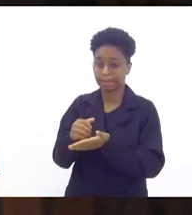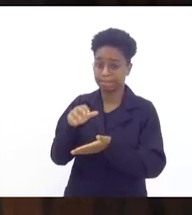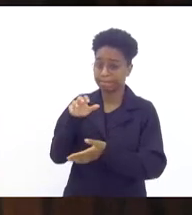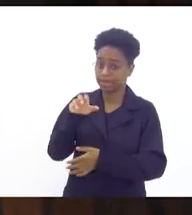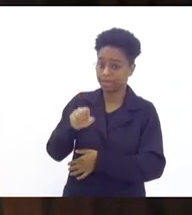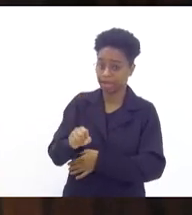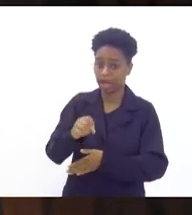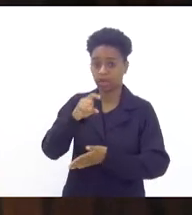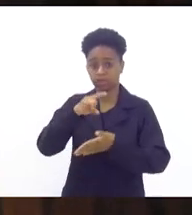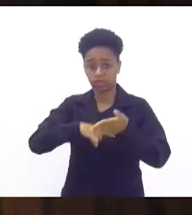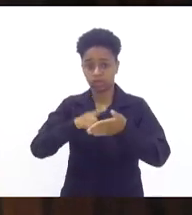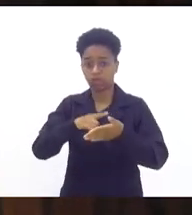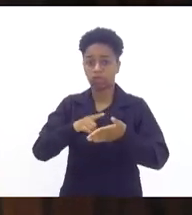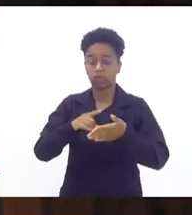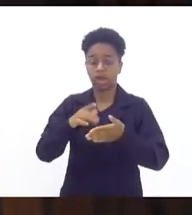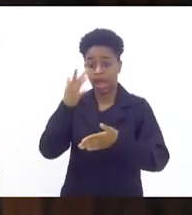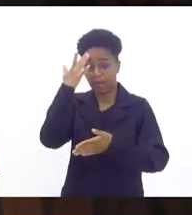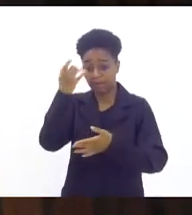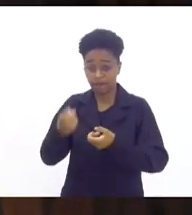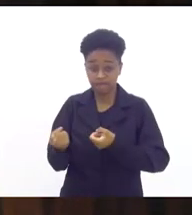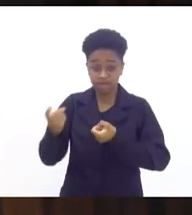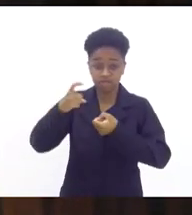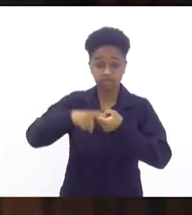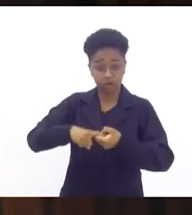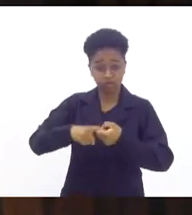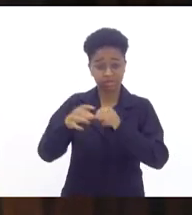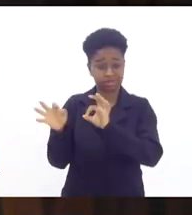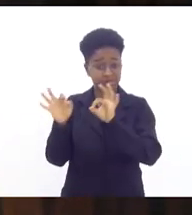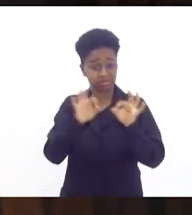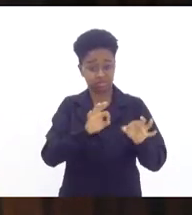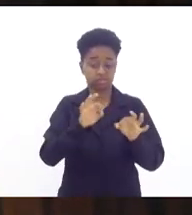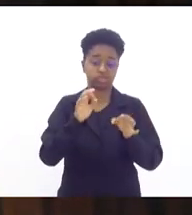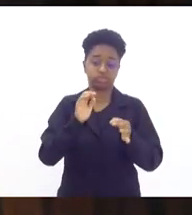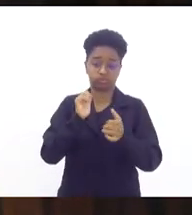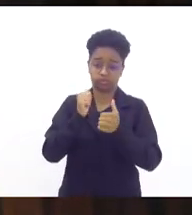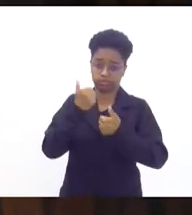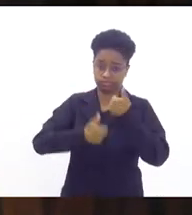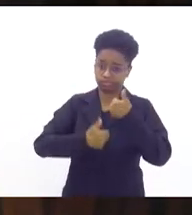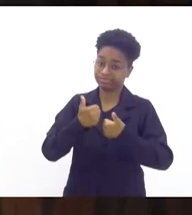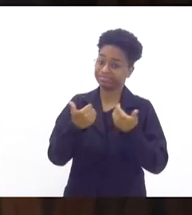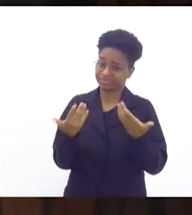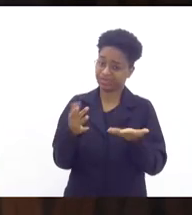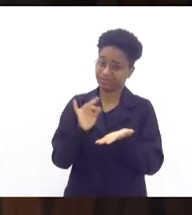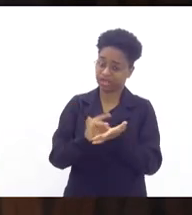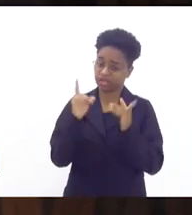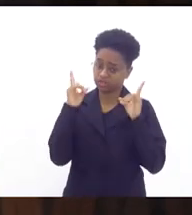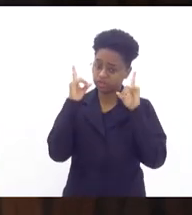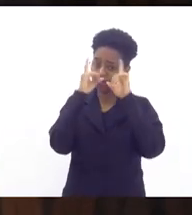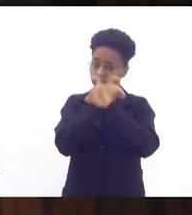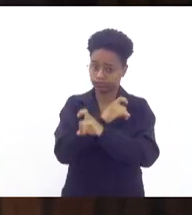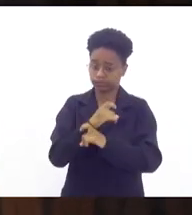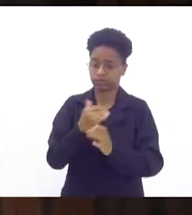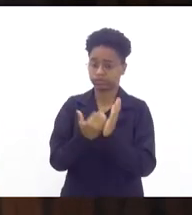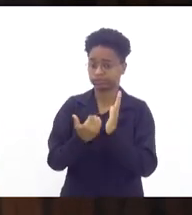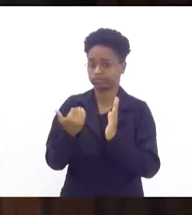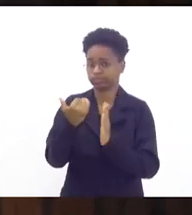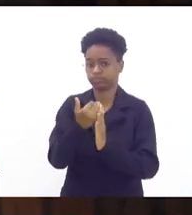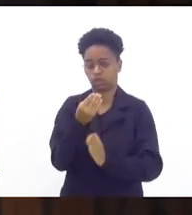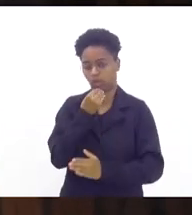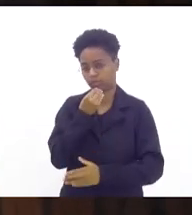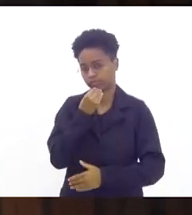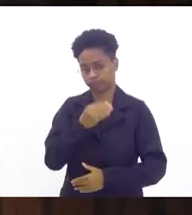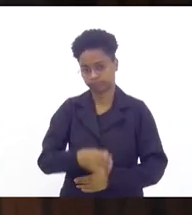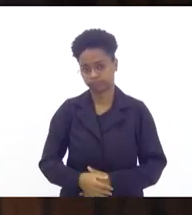e voltar no dia do jogo né fica dificulta e muito claro